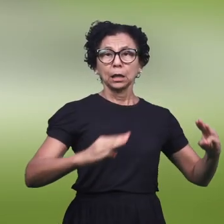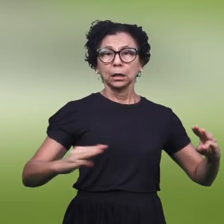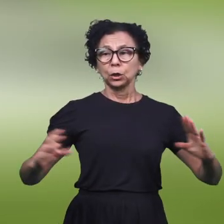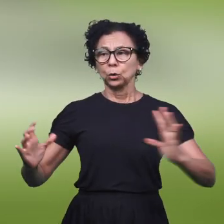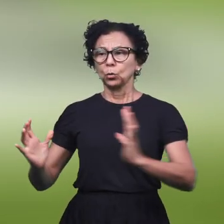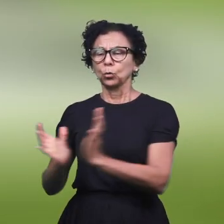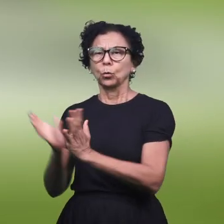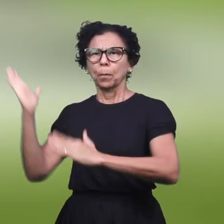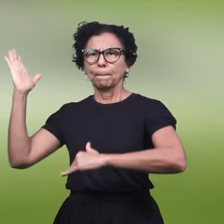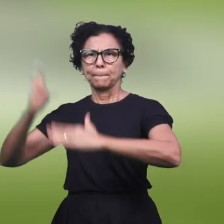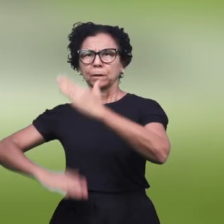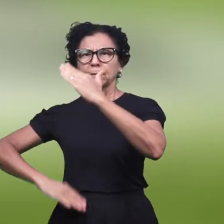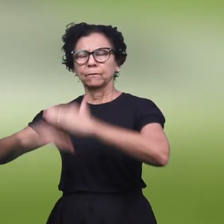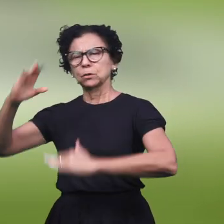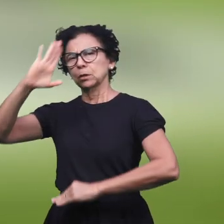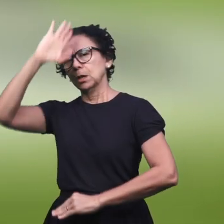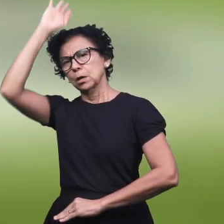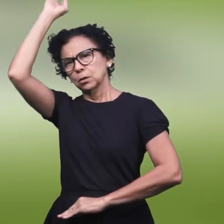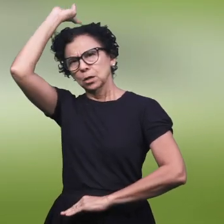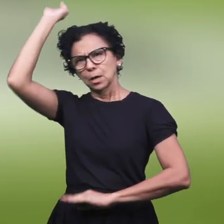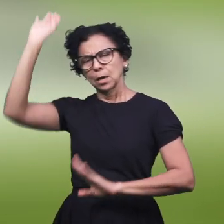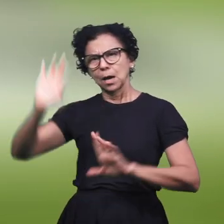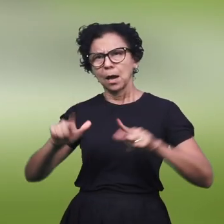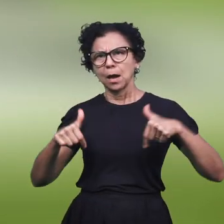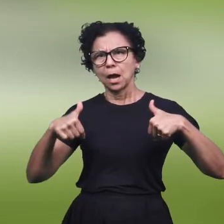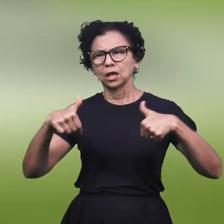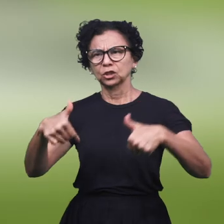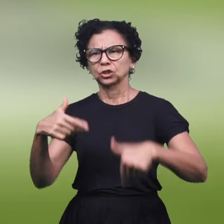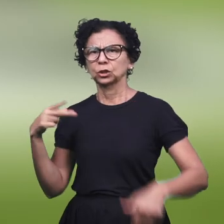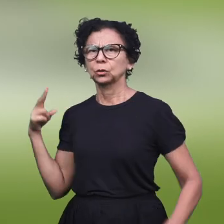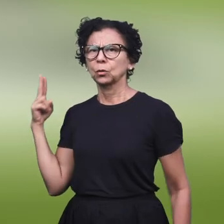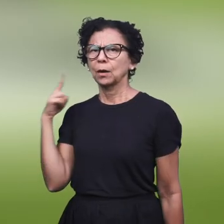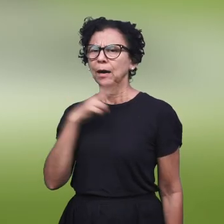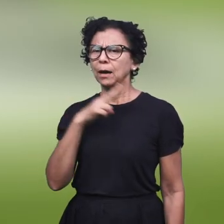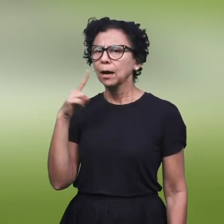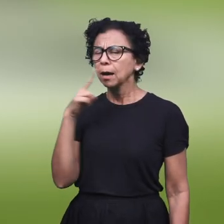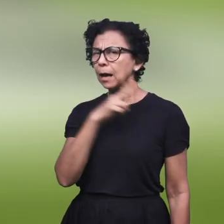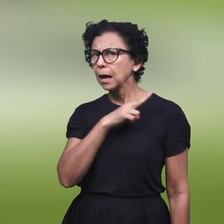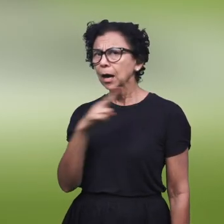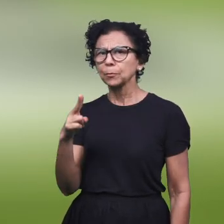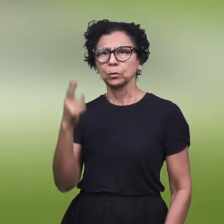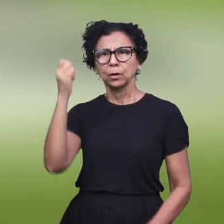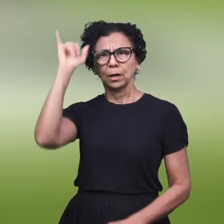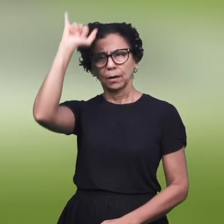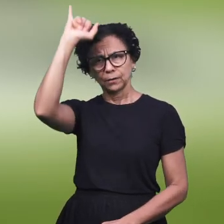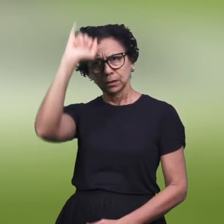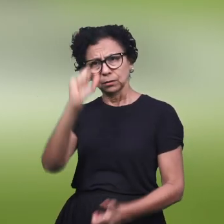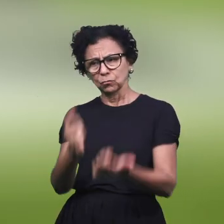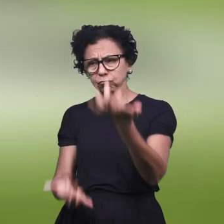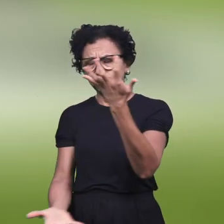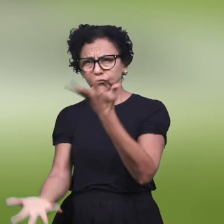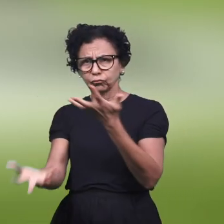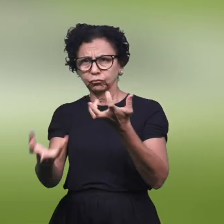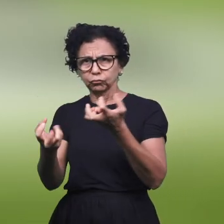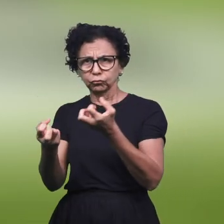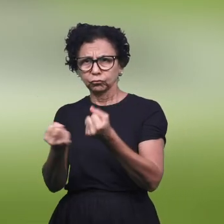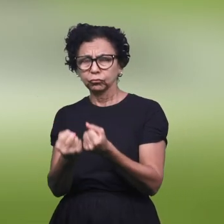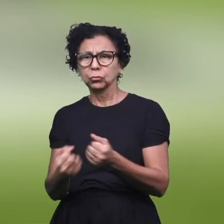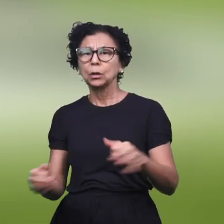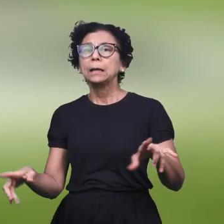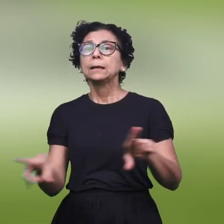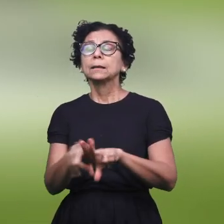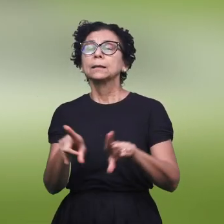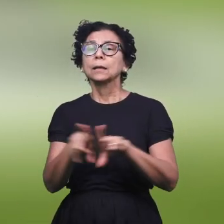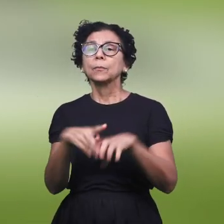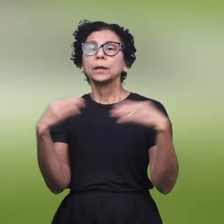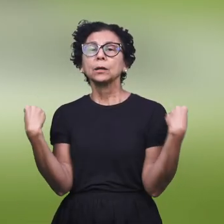do Bombeiro, atuaram neste combate com toda a estrutura da corporação e do Manaim, inclusive com a